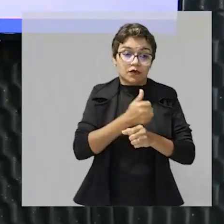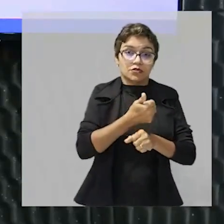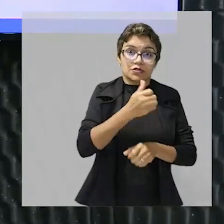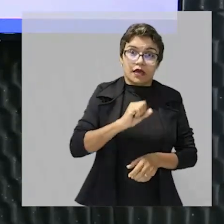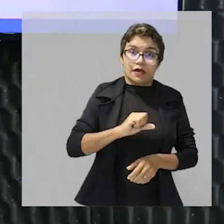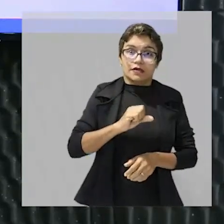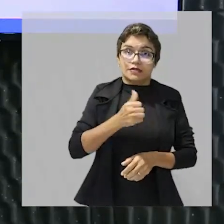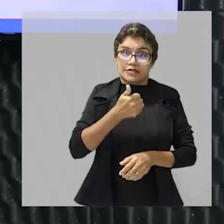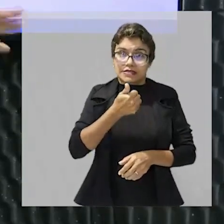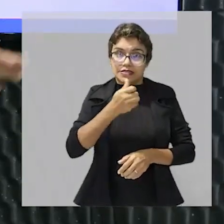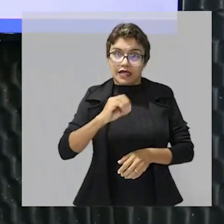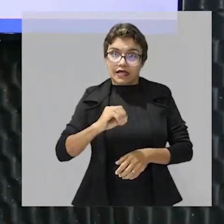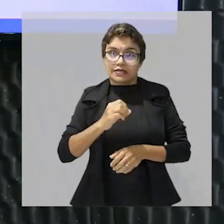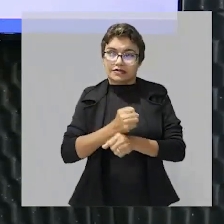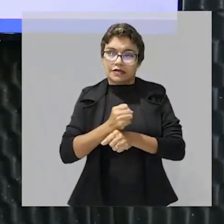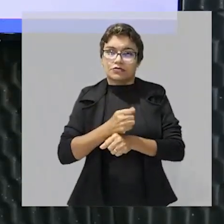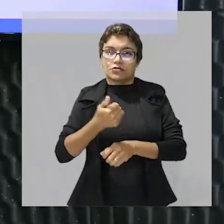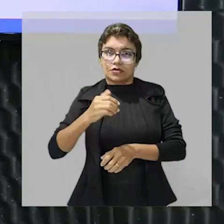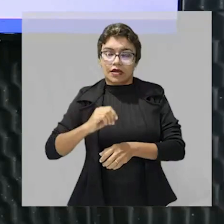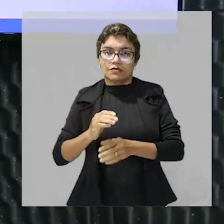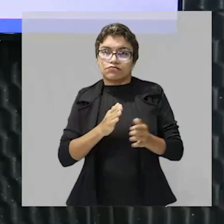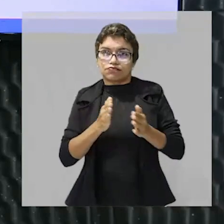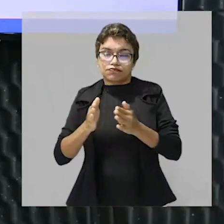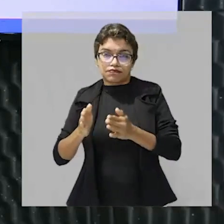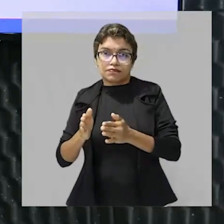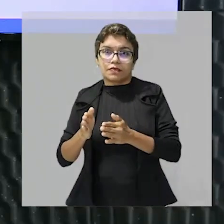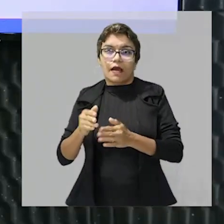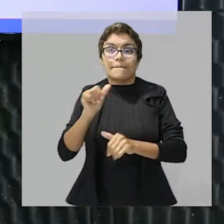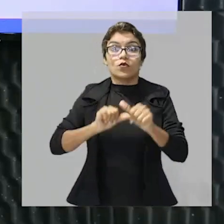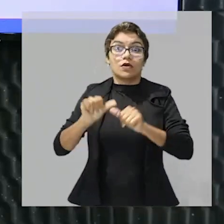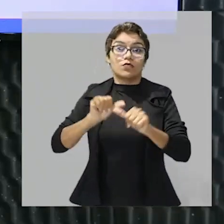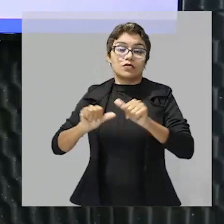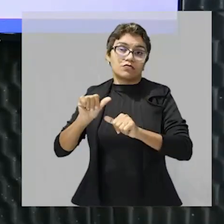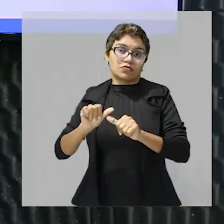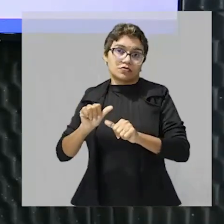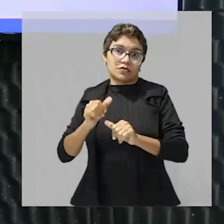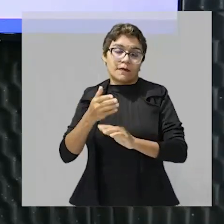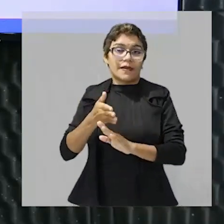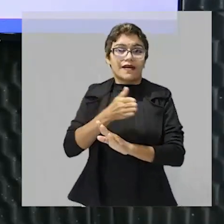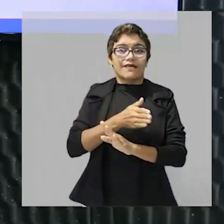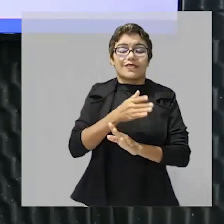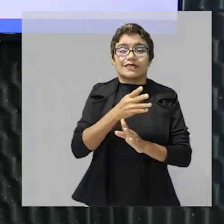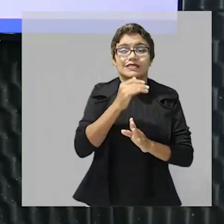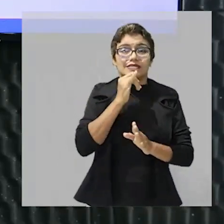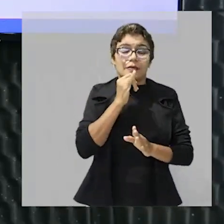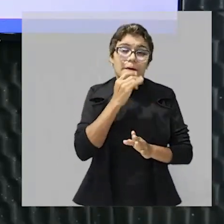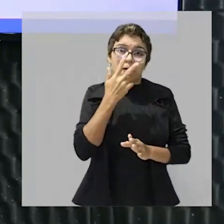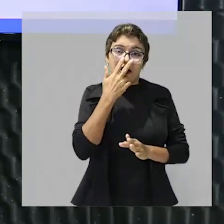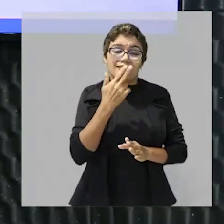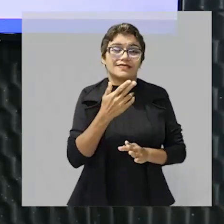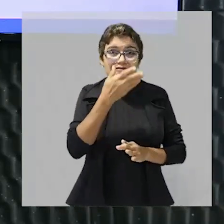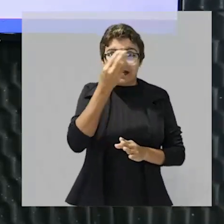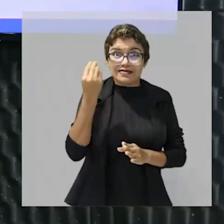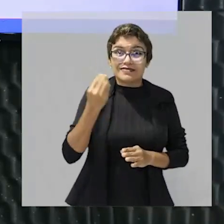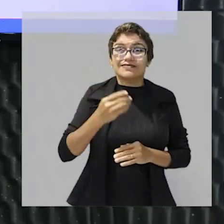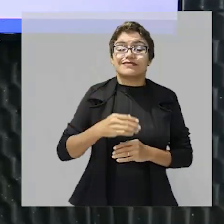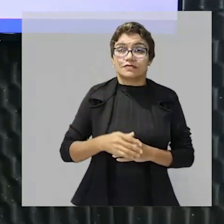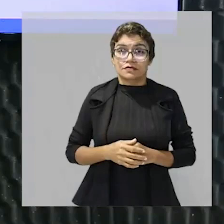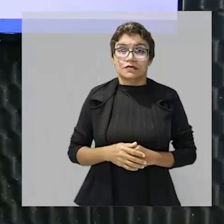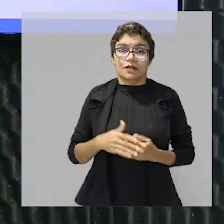de lançamentos diferentes, caso contrário, aqueles ali já não produzem mais, nem vão ser mais interessantes, já que